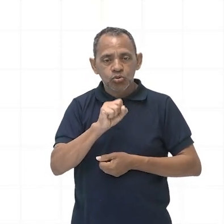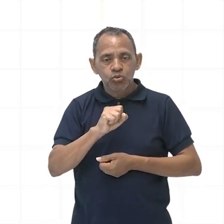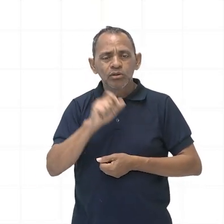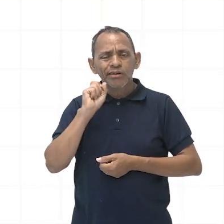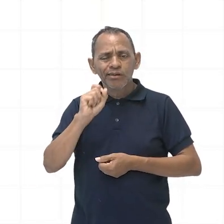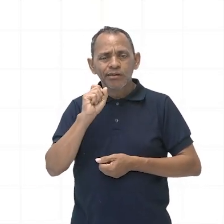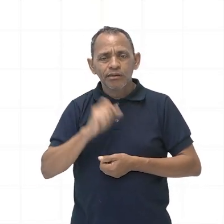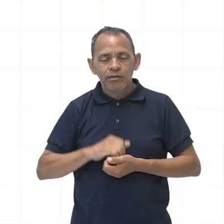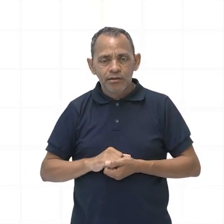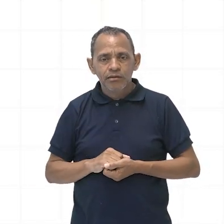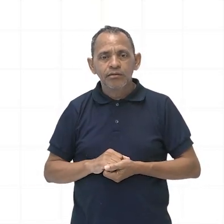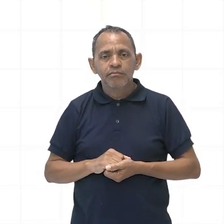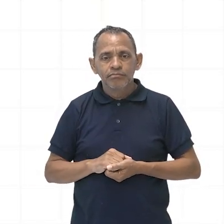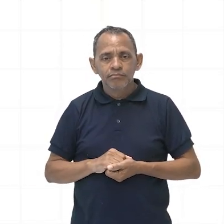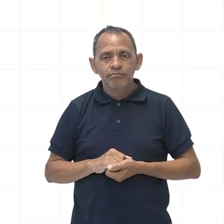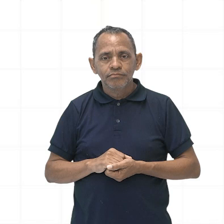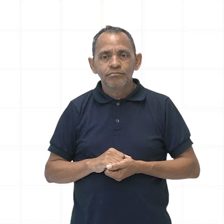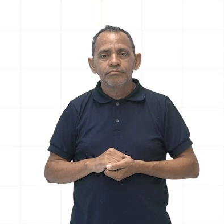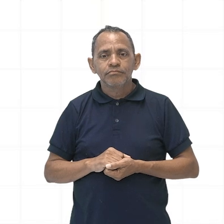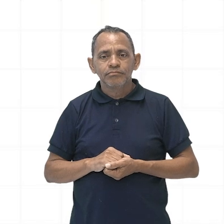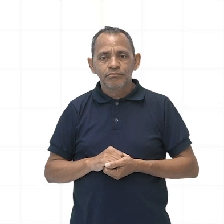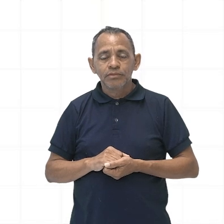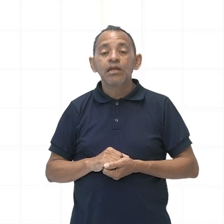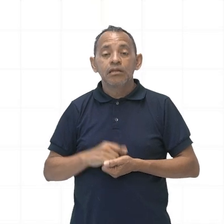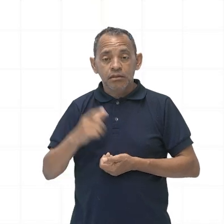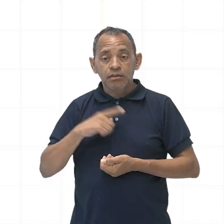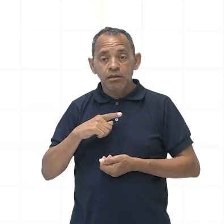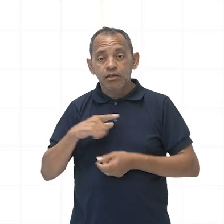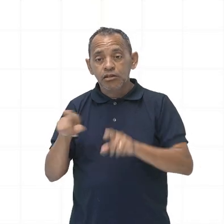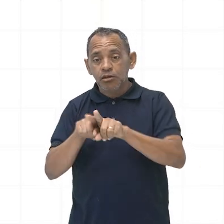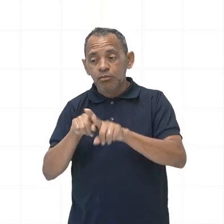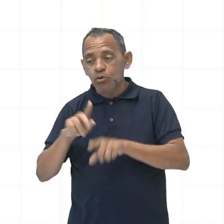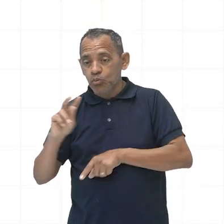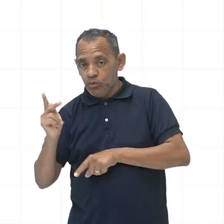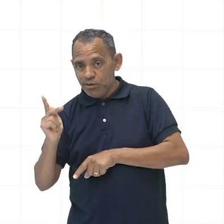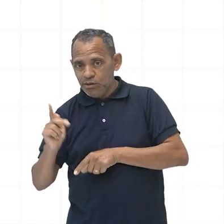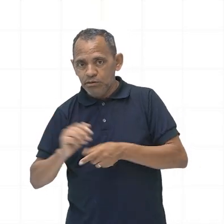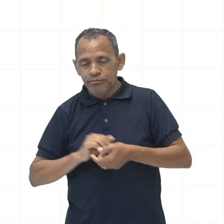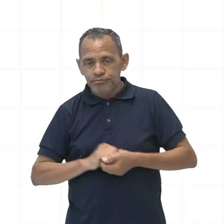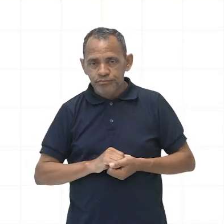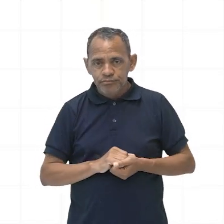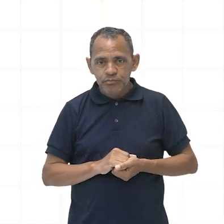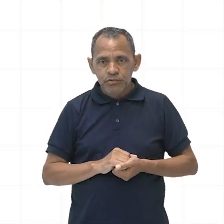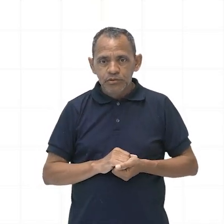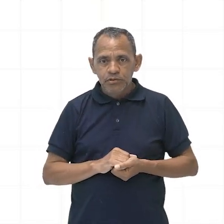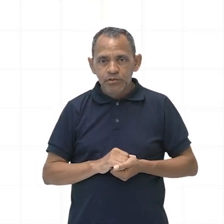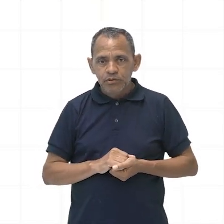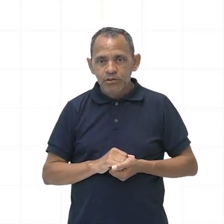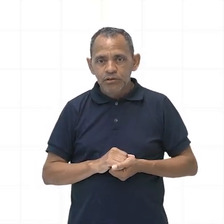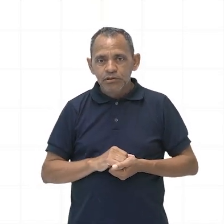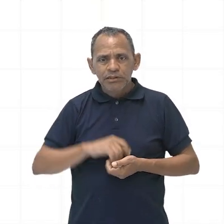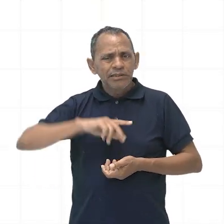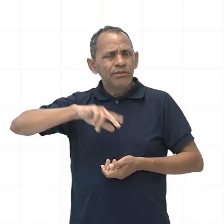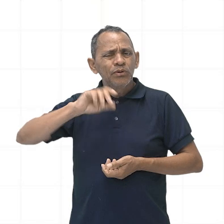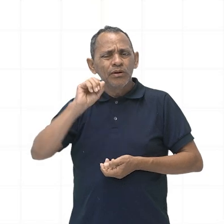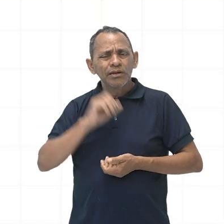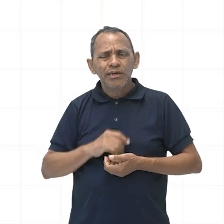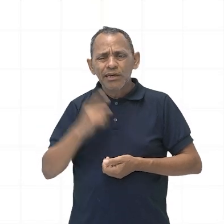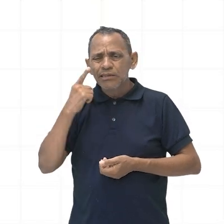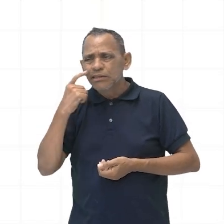também tenho um cateto H. Não é interessante eu trabalhar com M e com N, porque